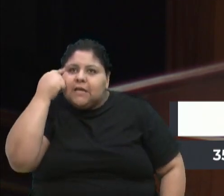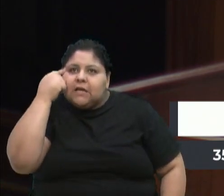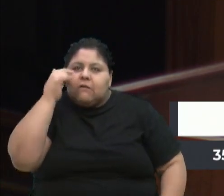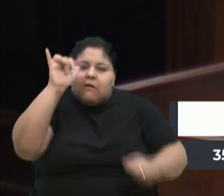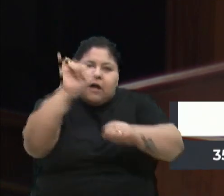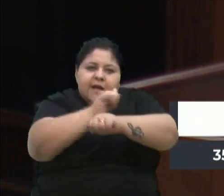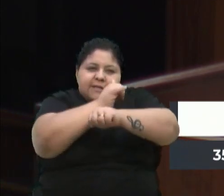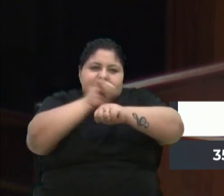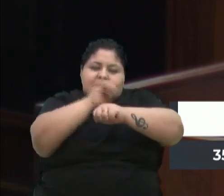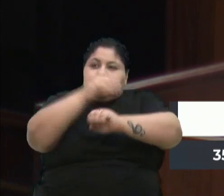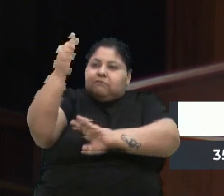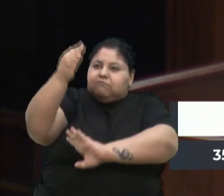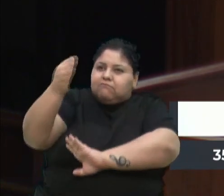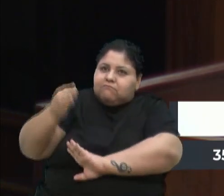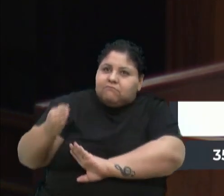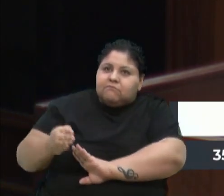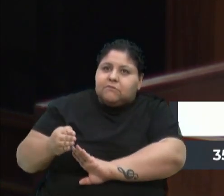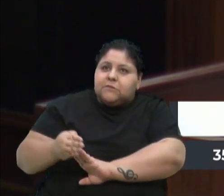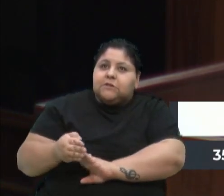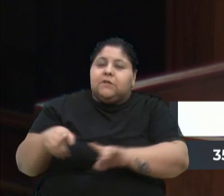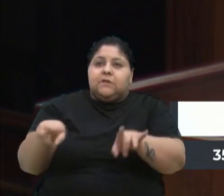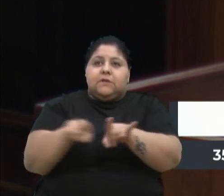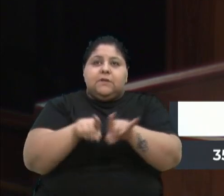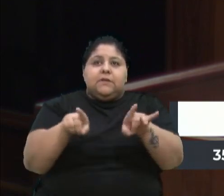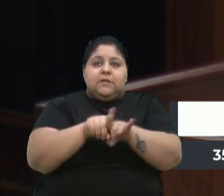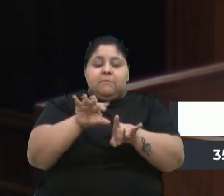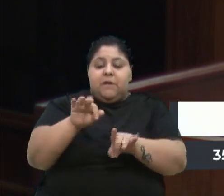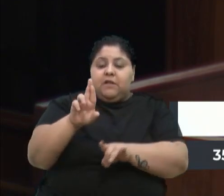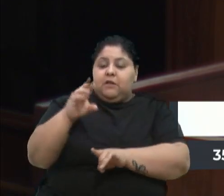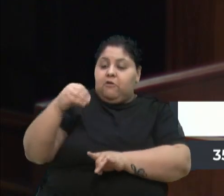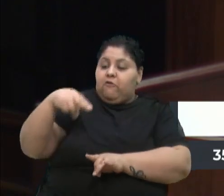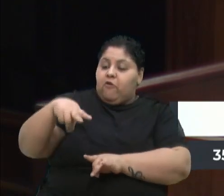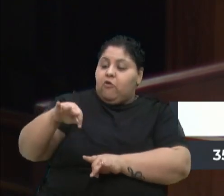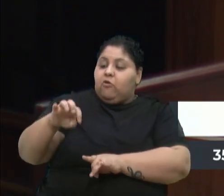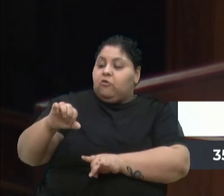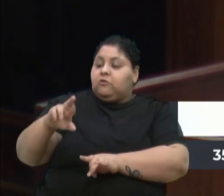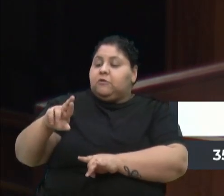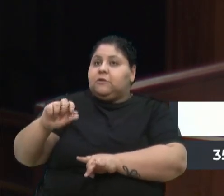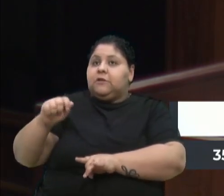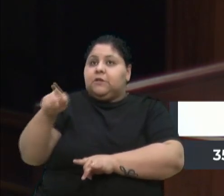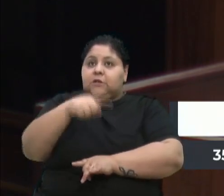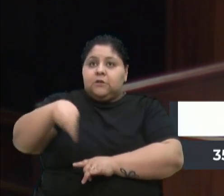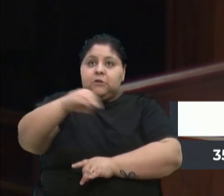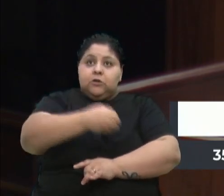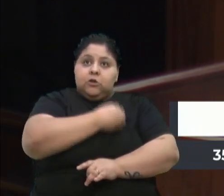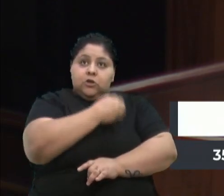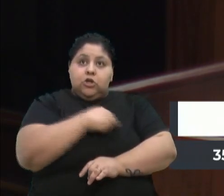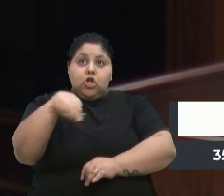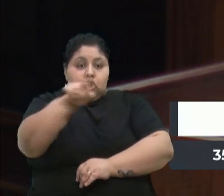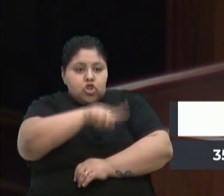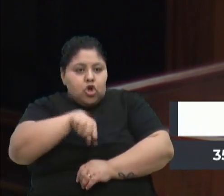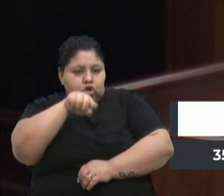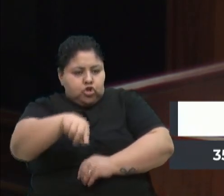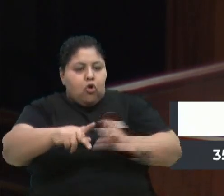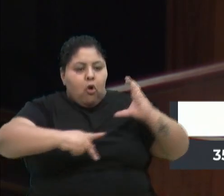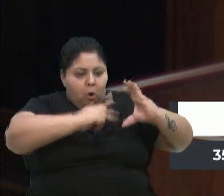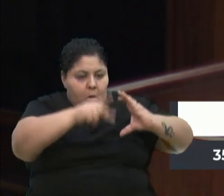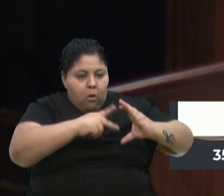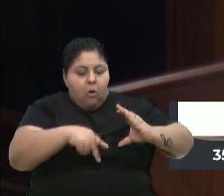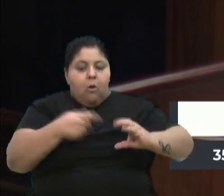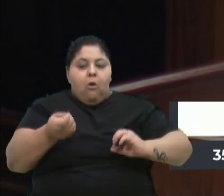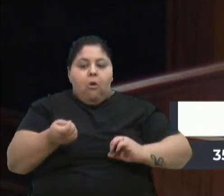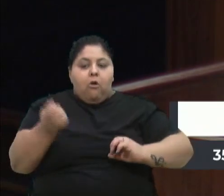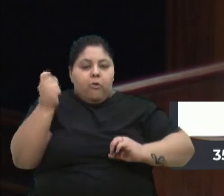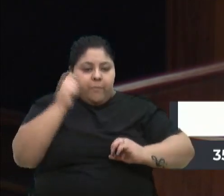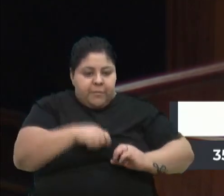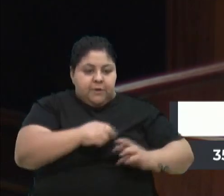do Brasil, a questão das fronteiras que nós vivemos. E a gente, enquanto parlamentar, a gente tem que ter a responsabilidade nos nossos discursos, porque senão